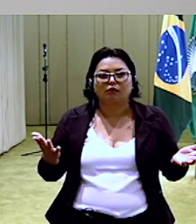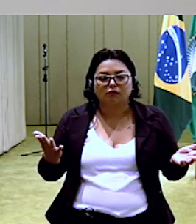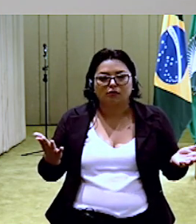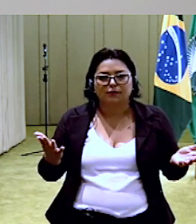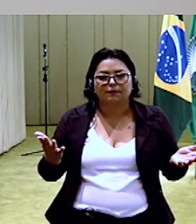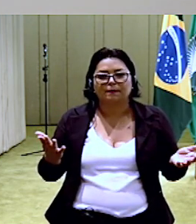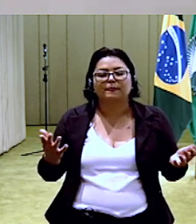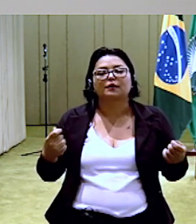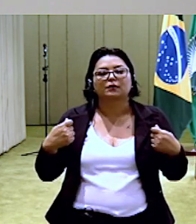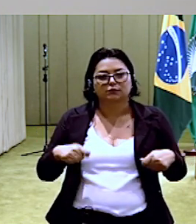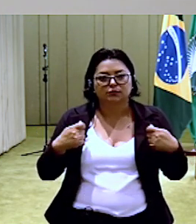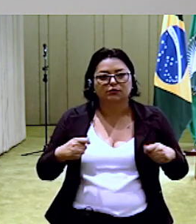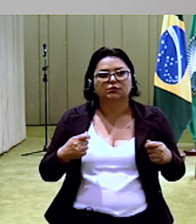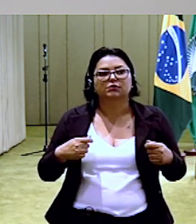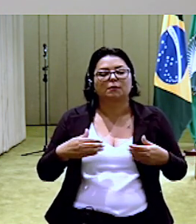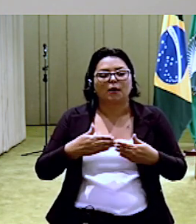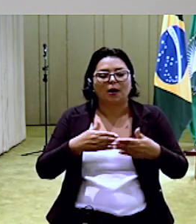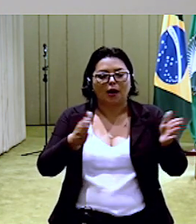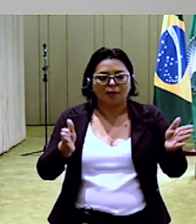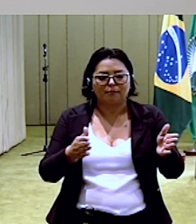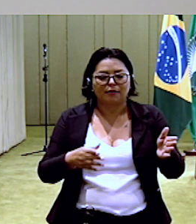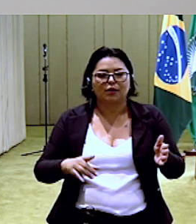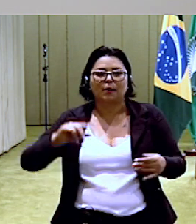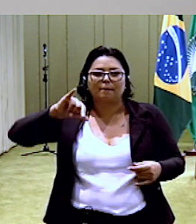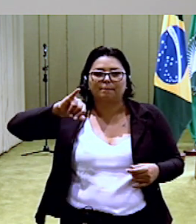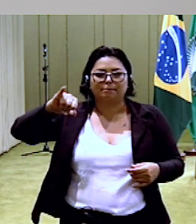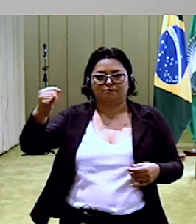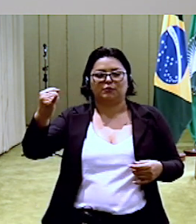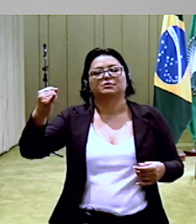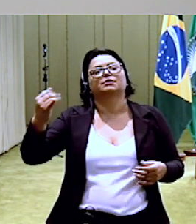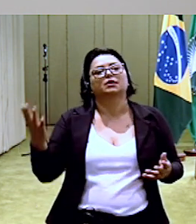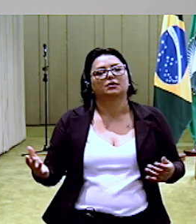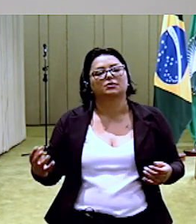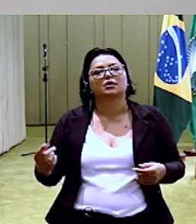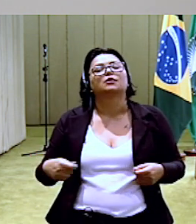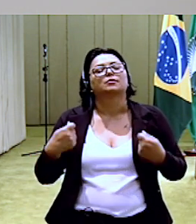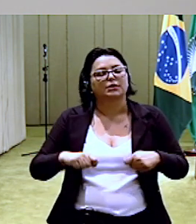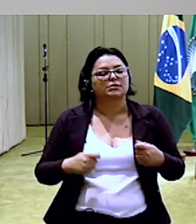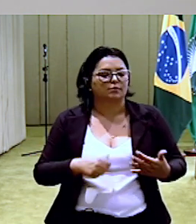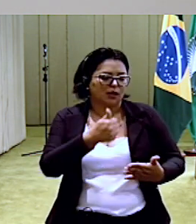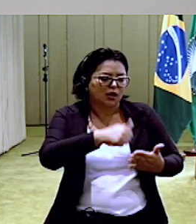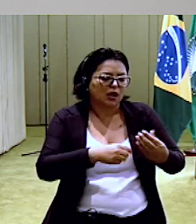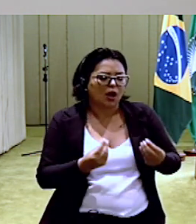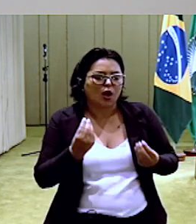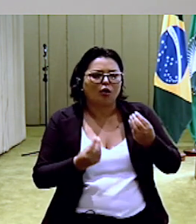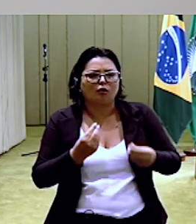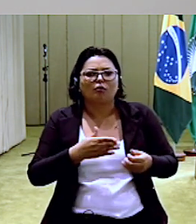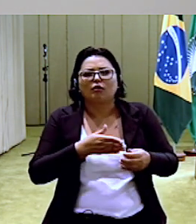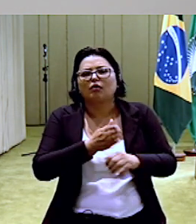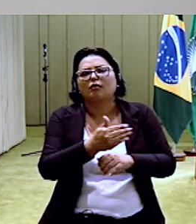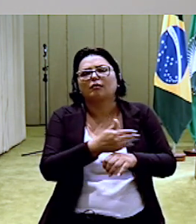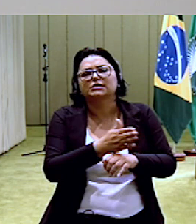vem depois de mim. Então, acho que a gente poder rever as normas, as formas de ingresso, e como é que a gente